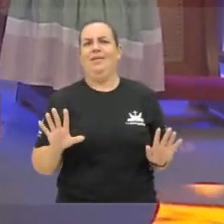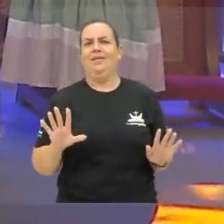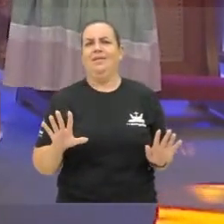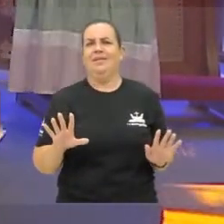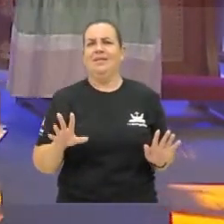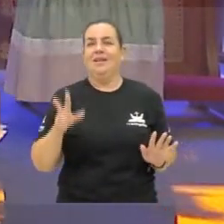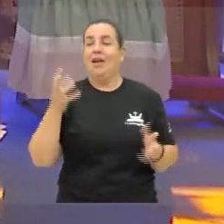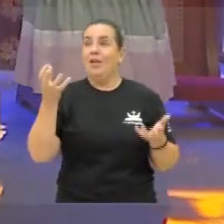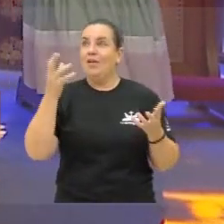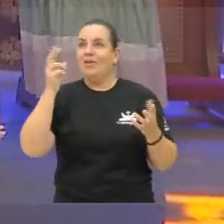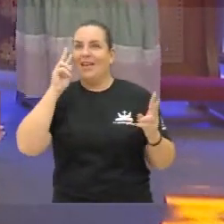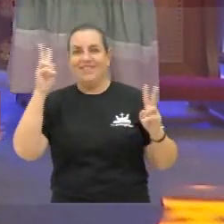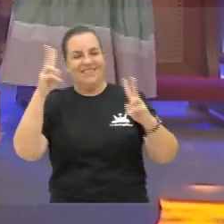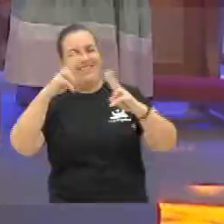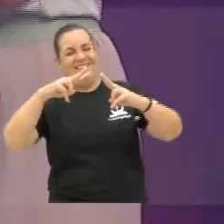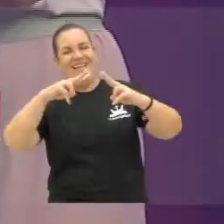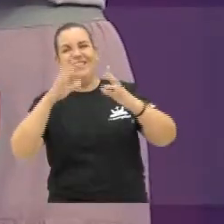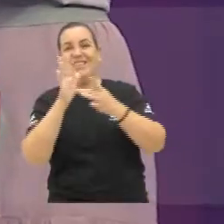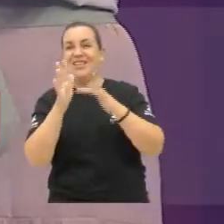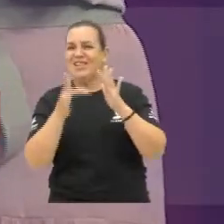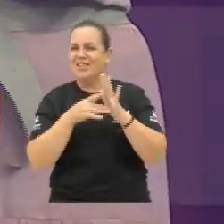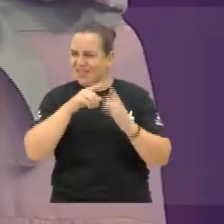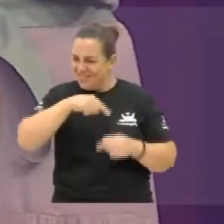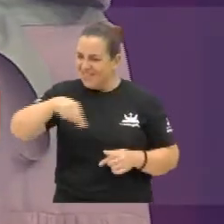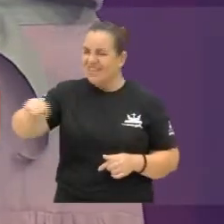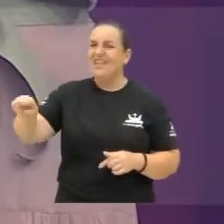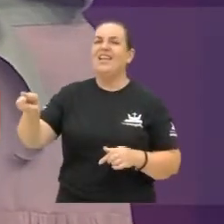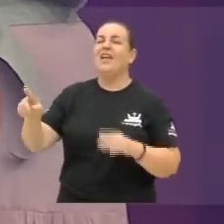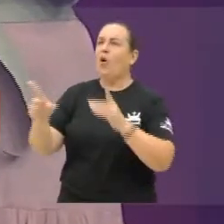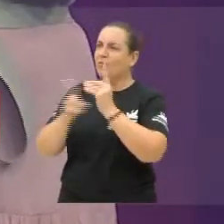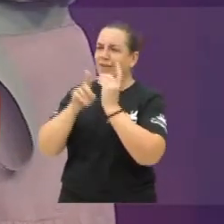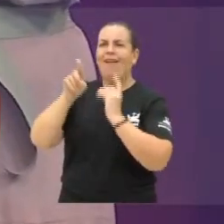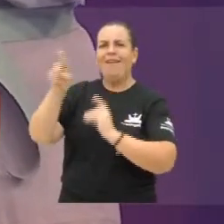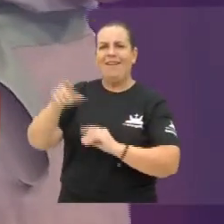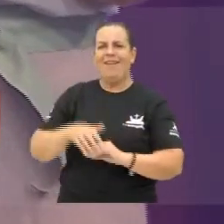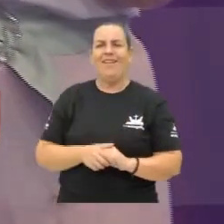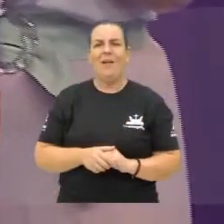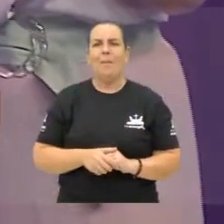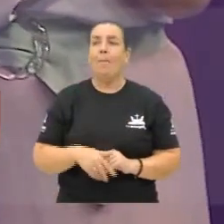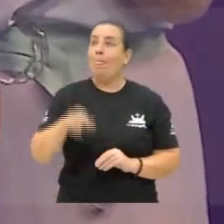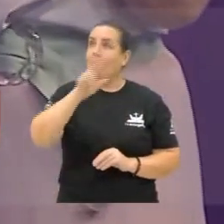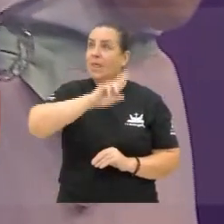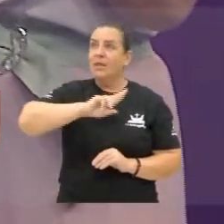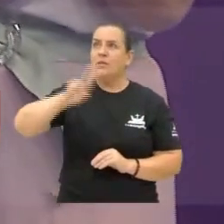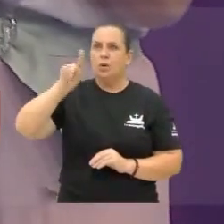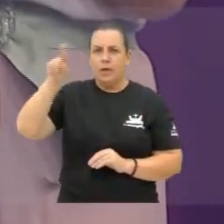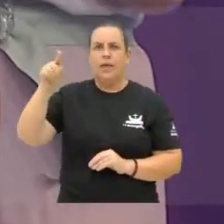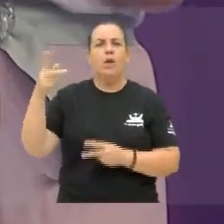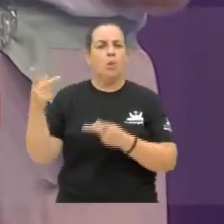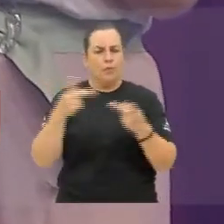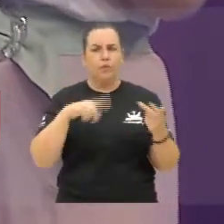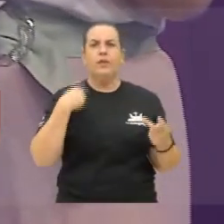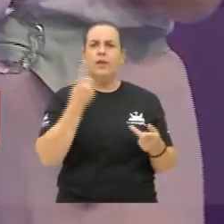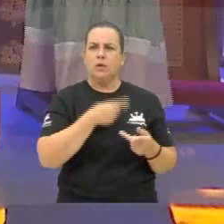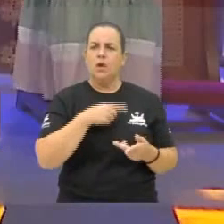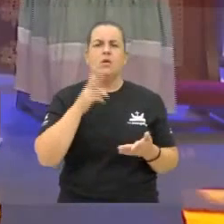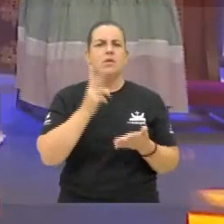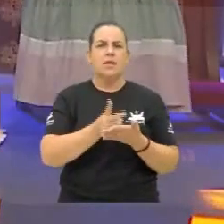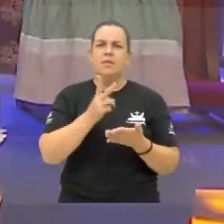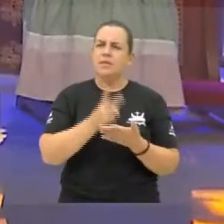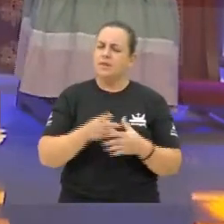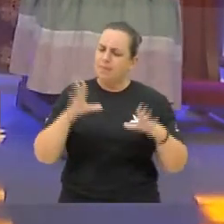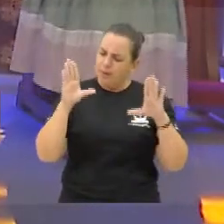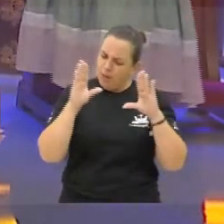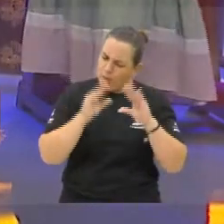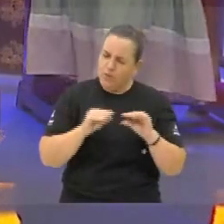quero olhar nos olhos de Jesus e ir em direção a Ele. E o Senhor, Ele nos convida. Todas essas noites que